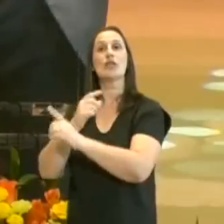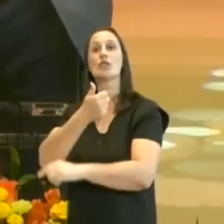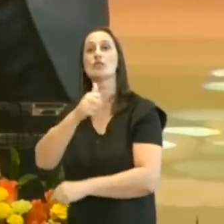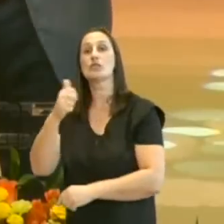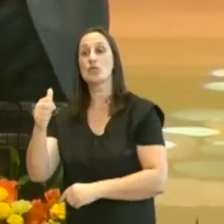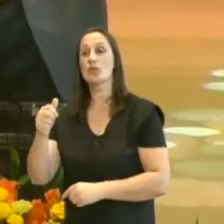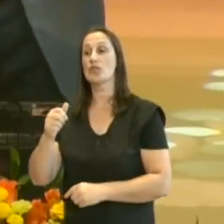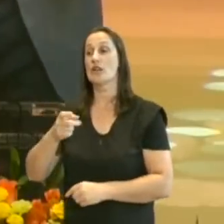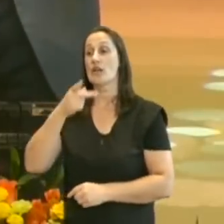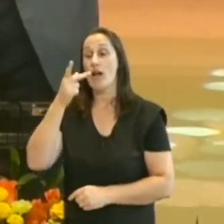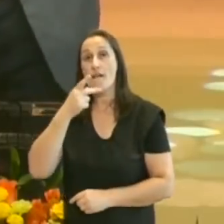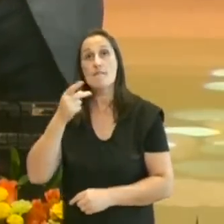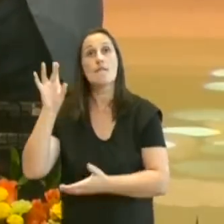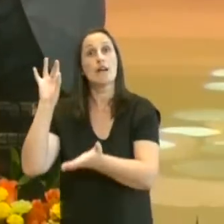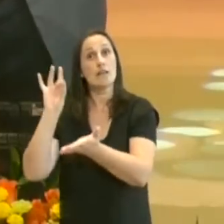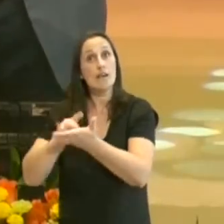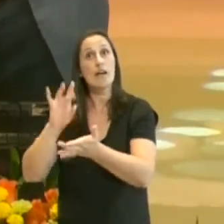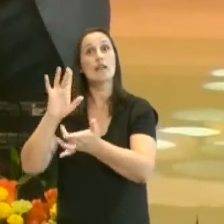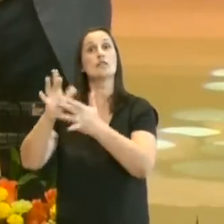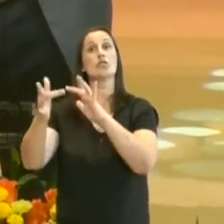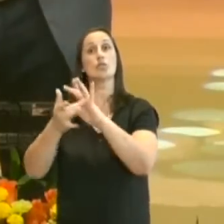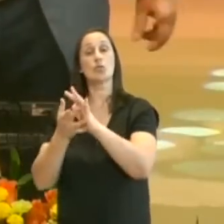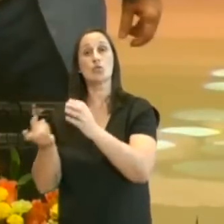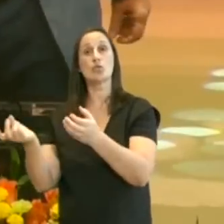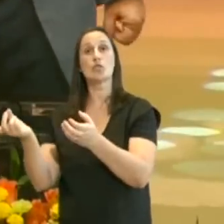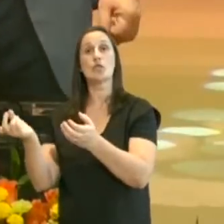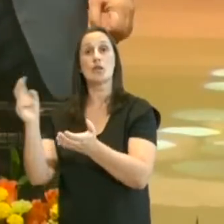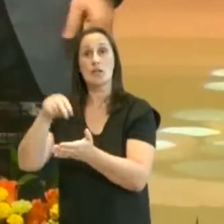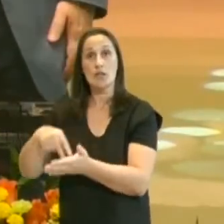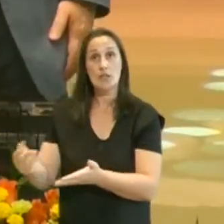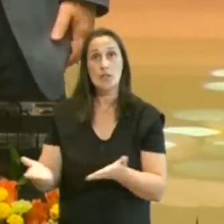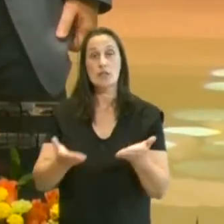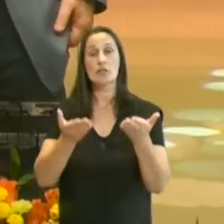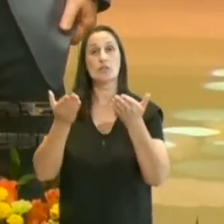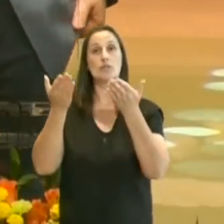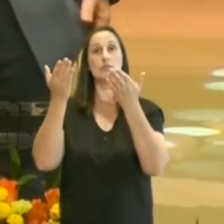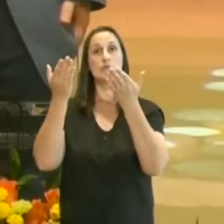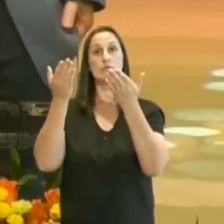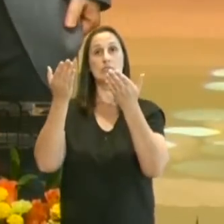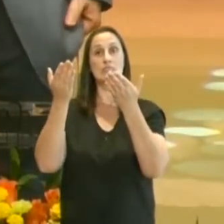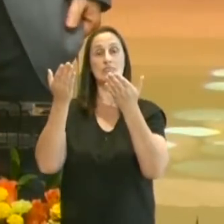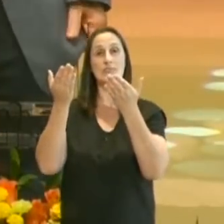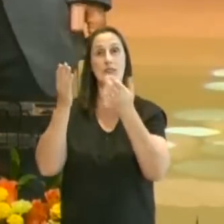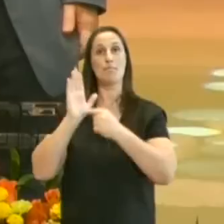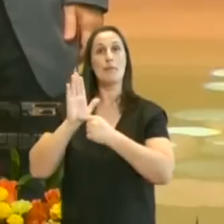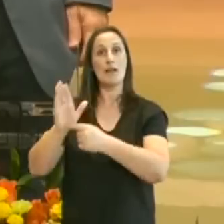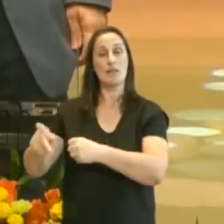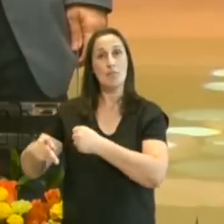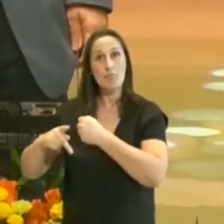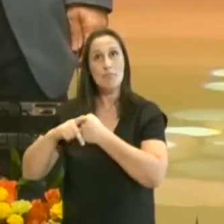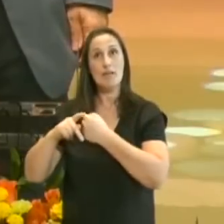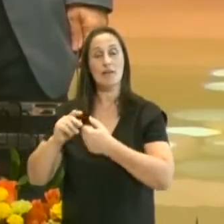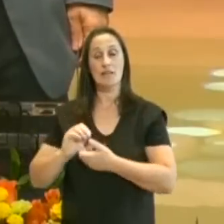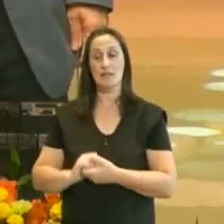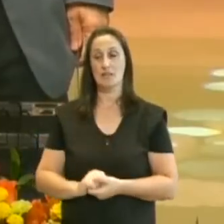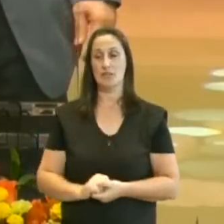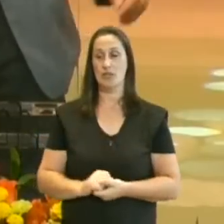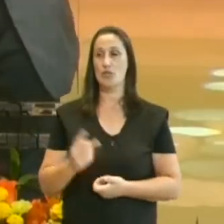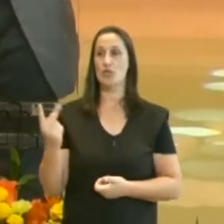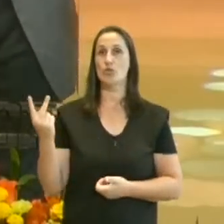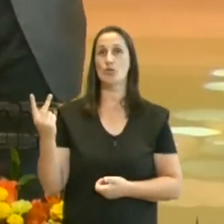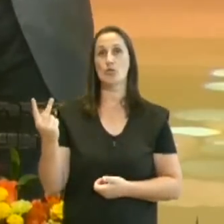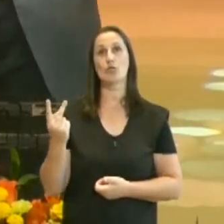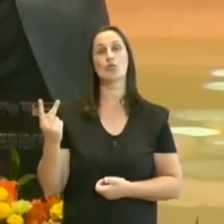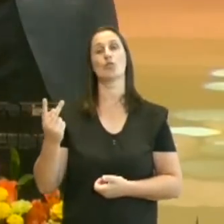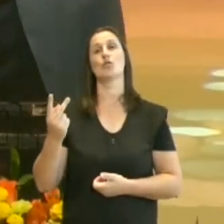é verdade, o Senhor ressuscitou e apareceu a Simão. E então os dois contaram o que tinha acontecido